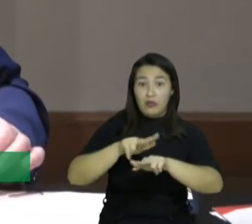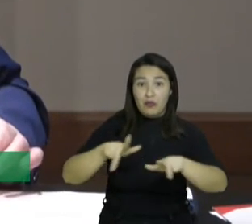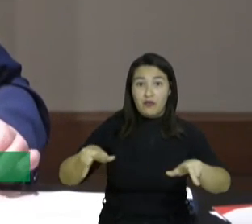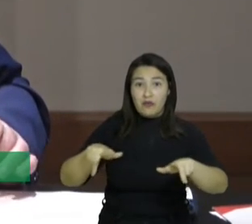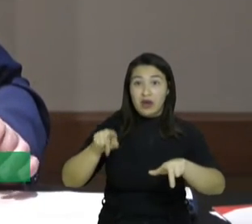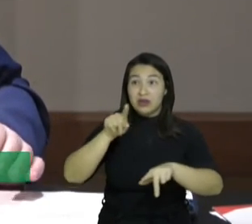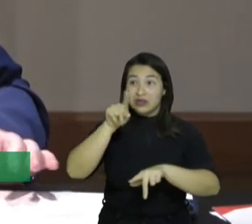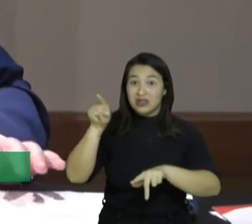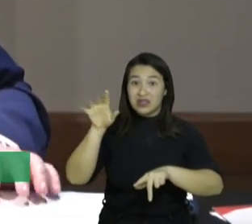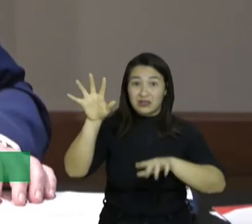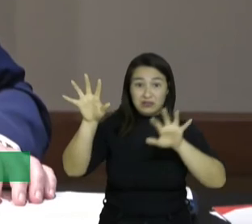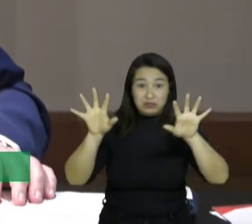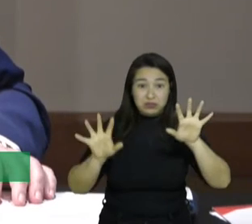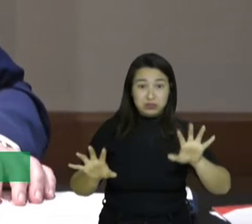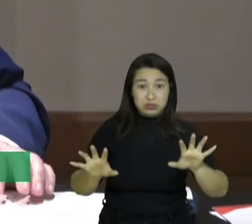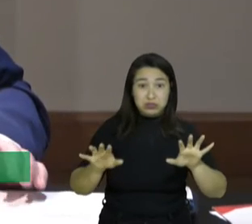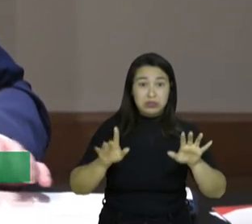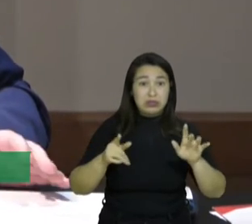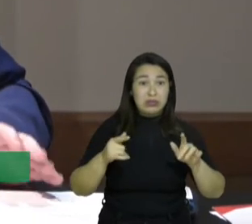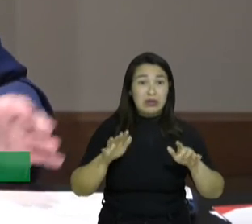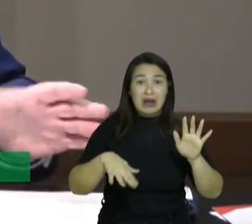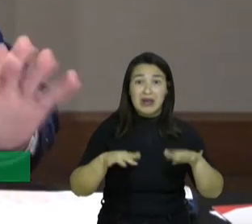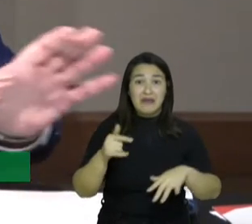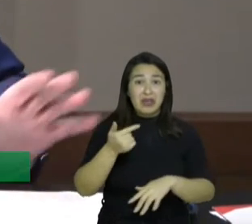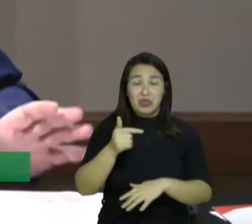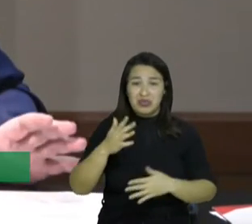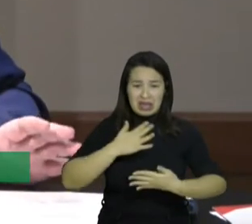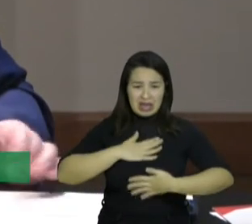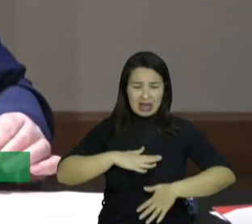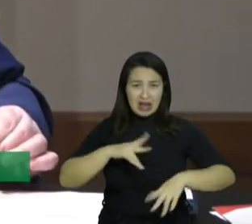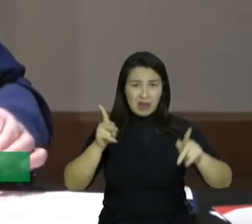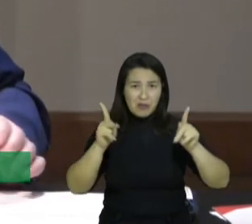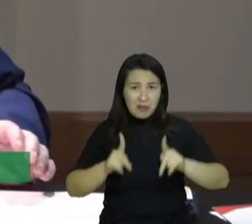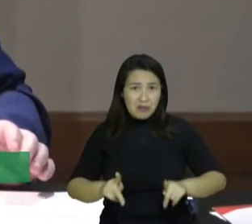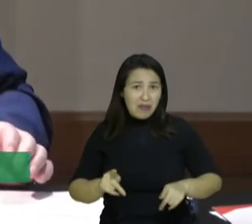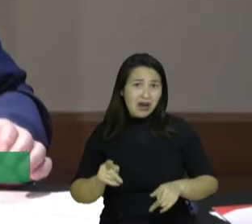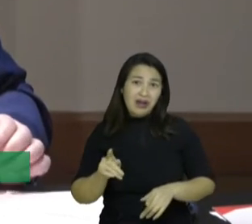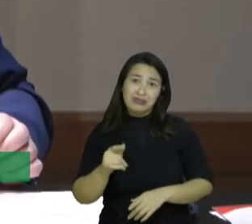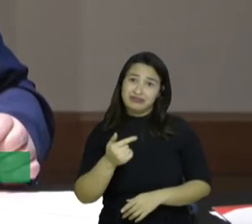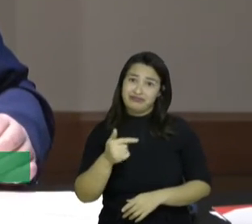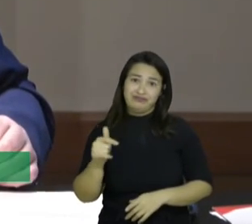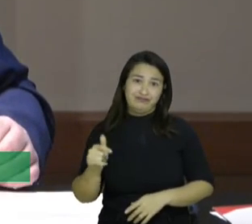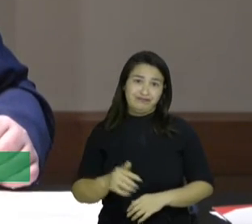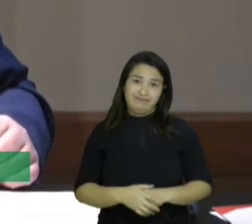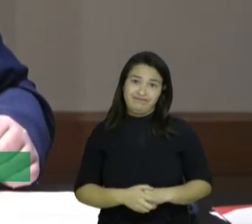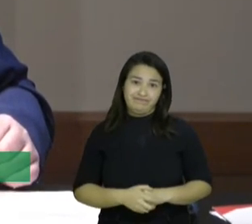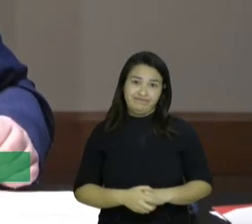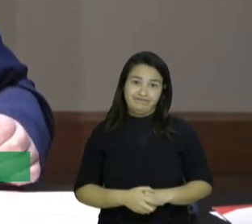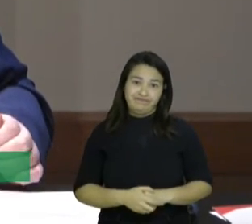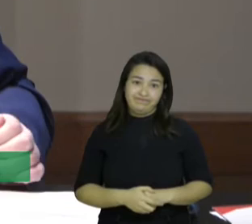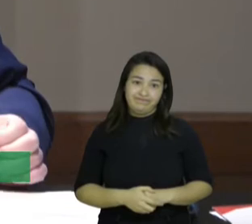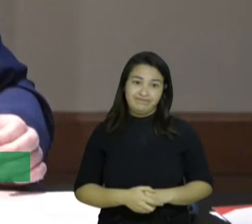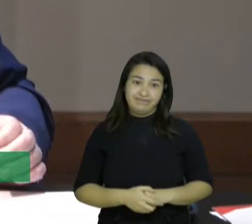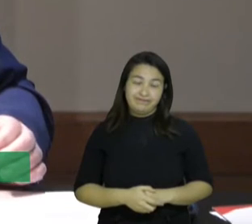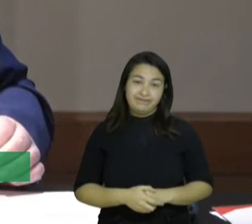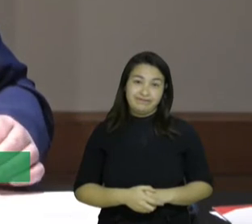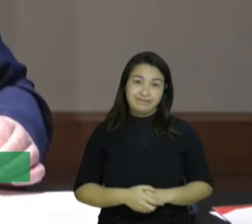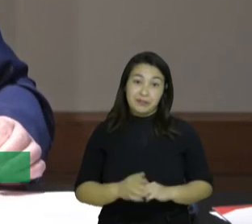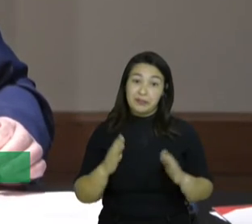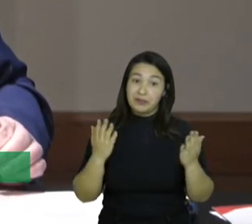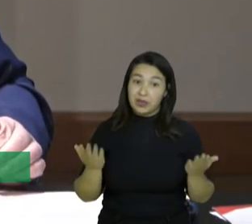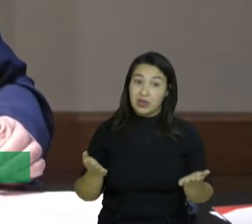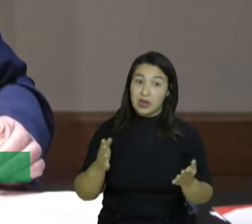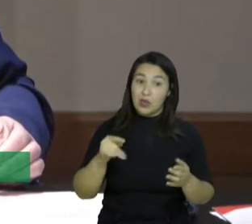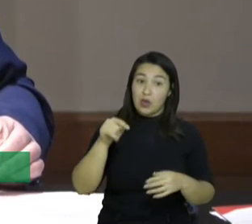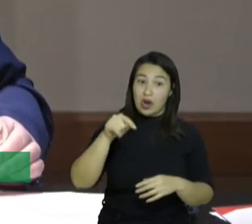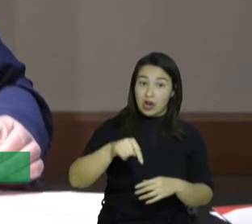acabam não sendo tão tranquilos como nós tínhamos talvez há algum tempo então no nível